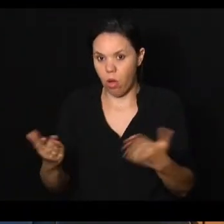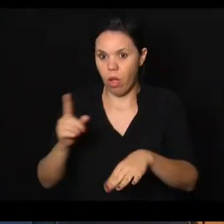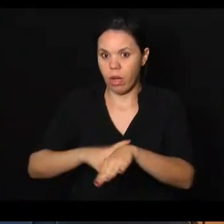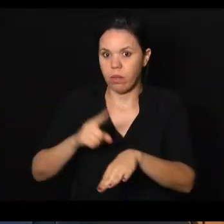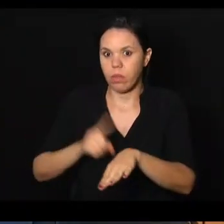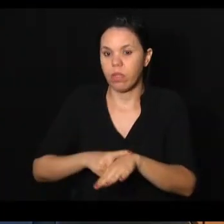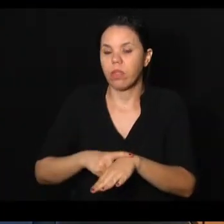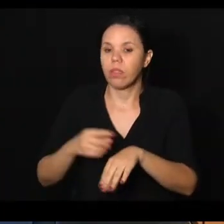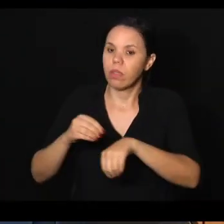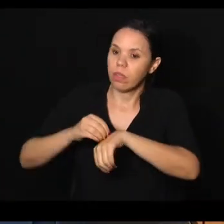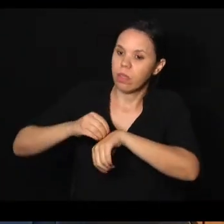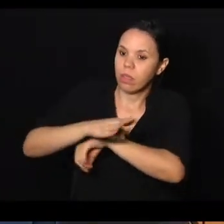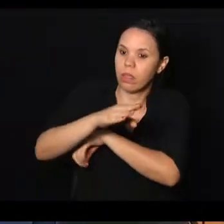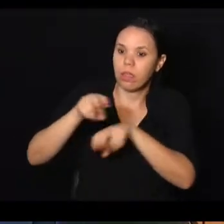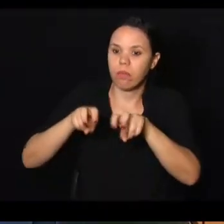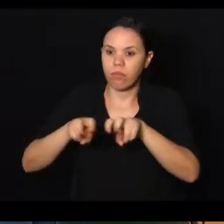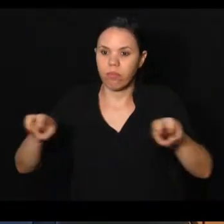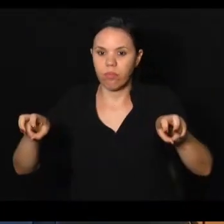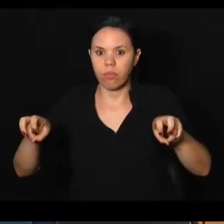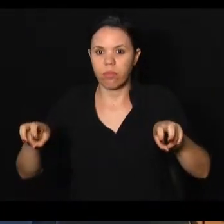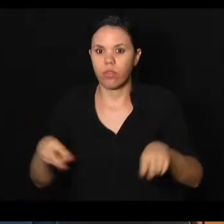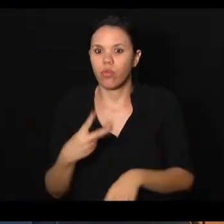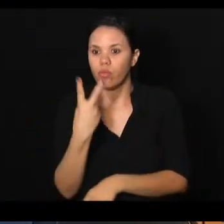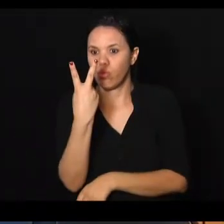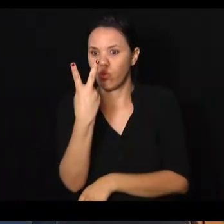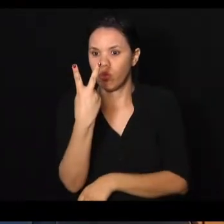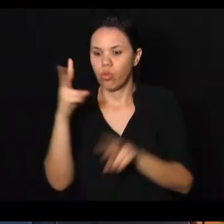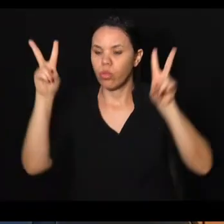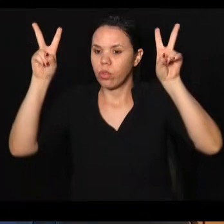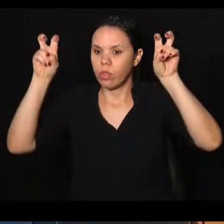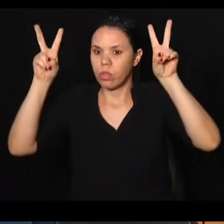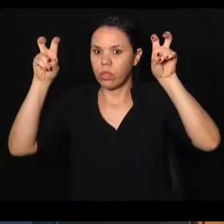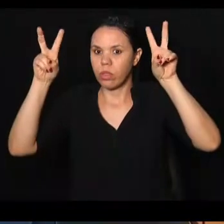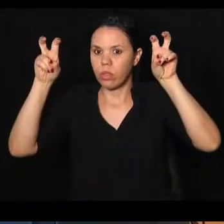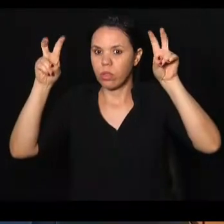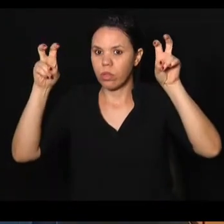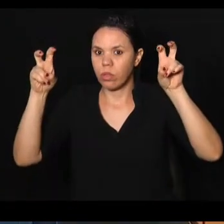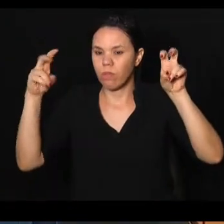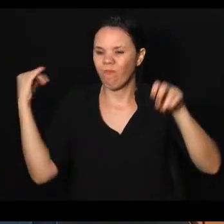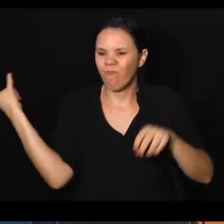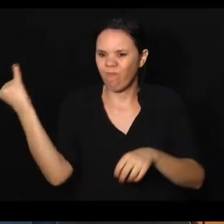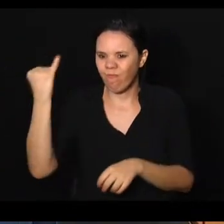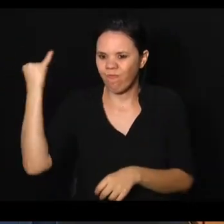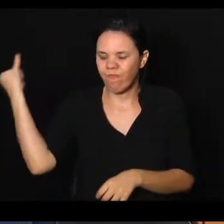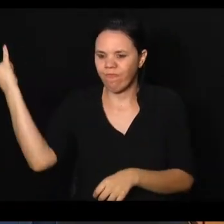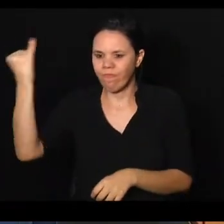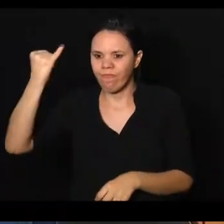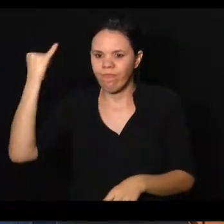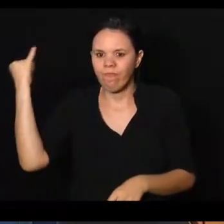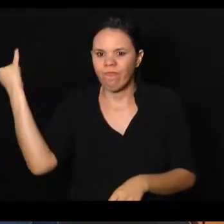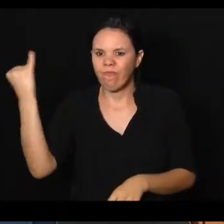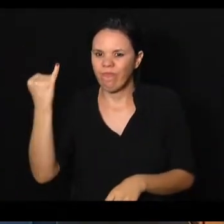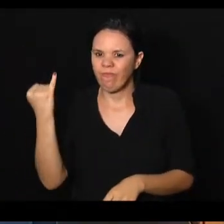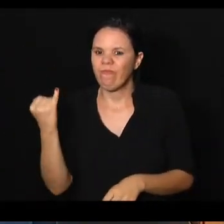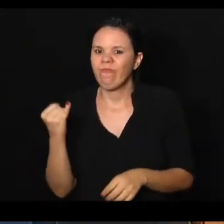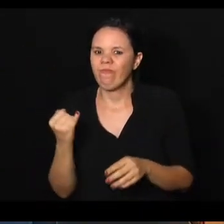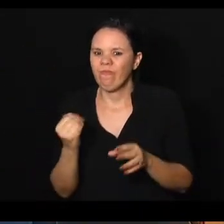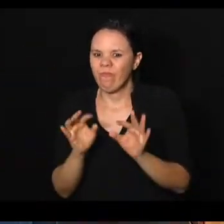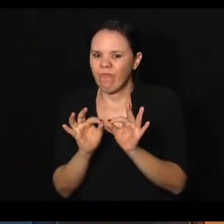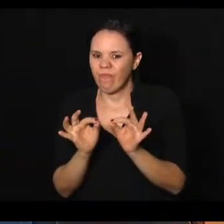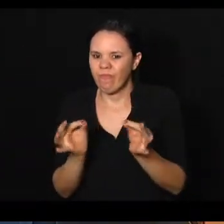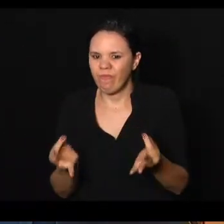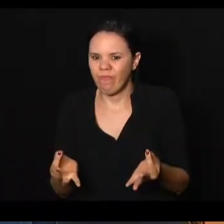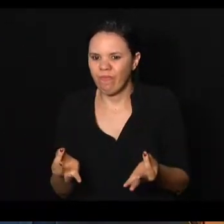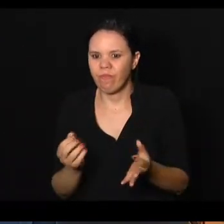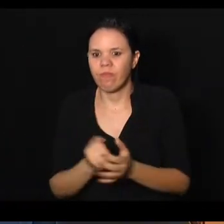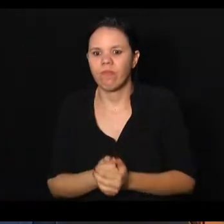eu trago para a mesa dois assuntos extremamente importantes e delicados,